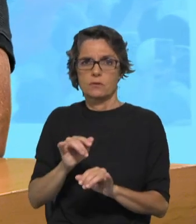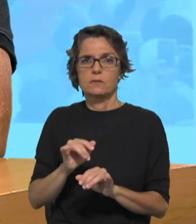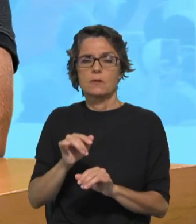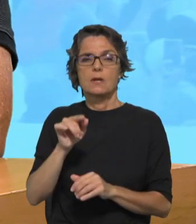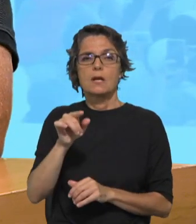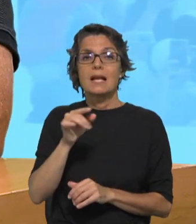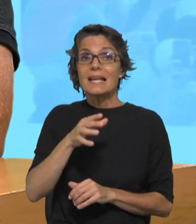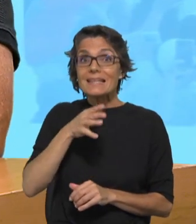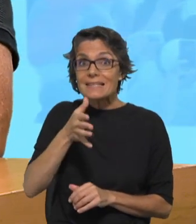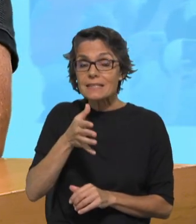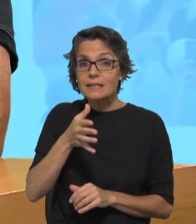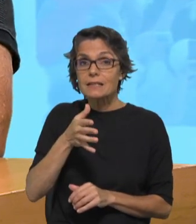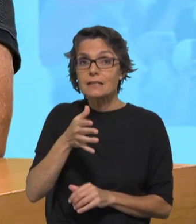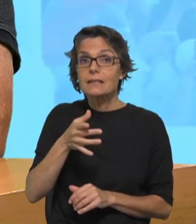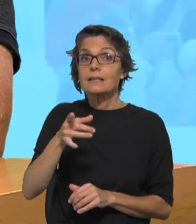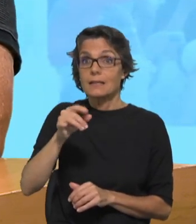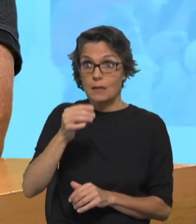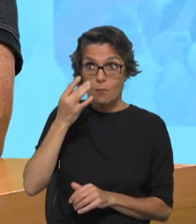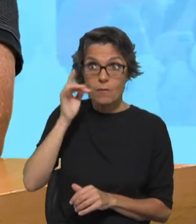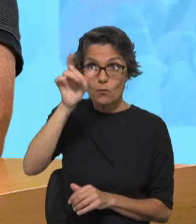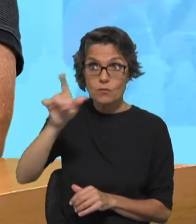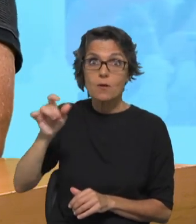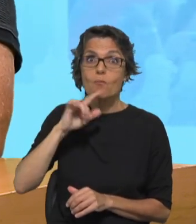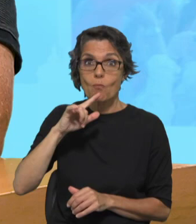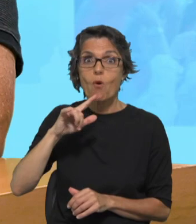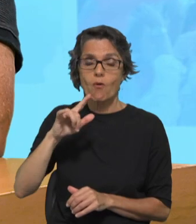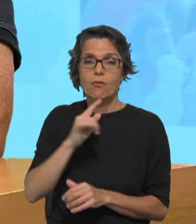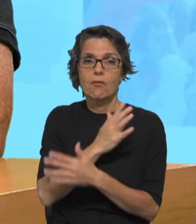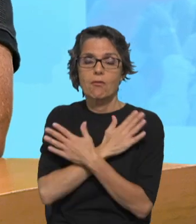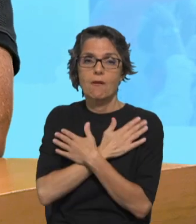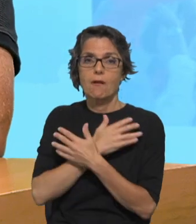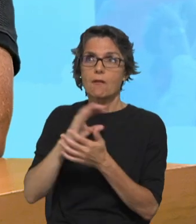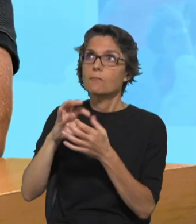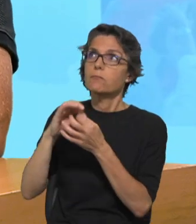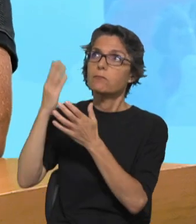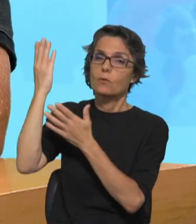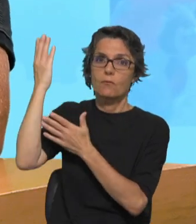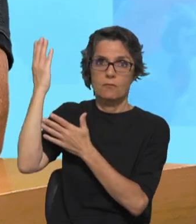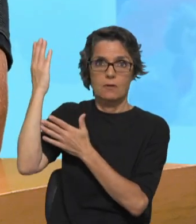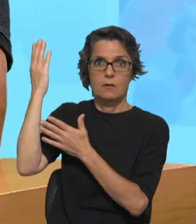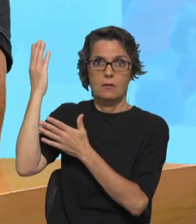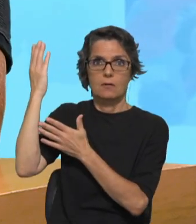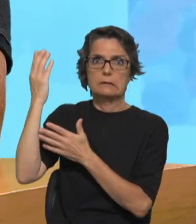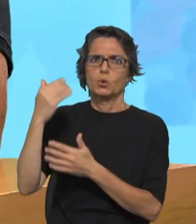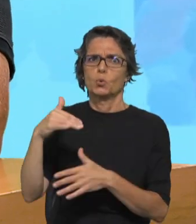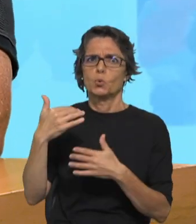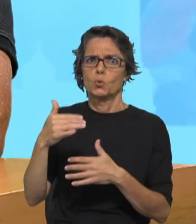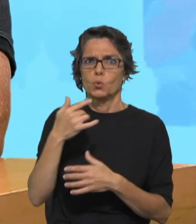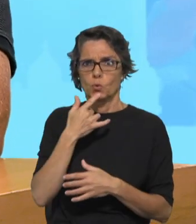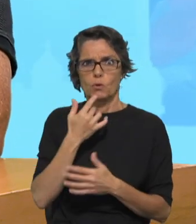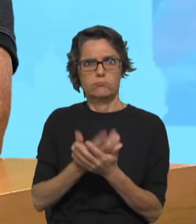Só dizer isto, que o estrangeiro também pode ser amigo de Deus e Deus amigo dele, já é muita